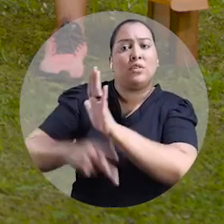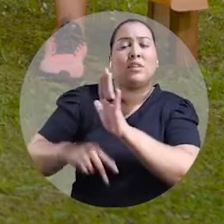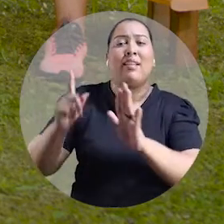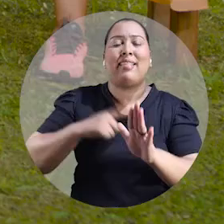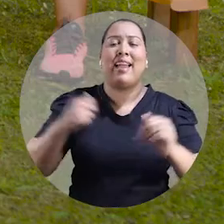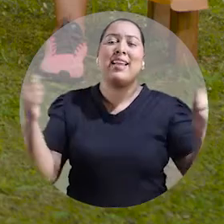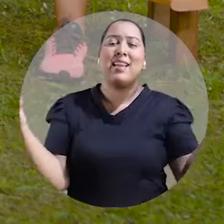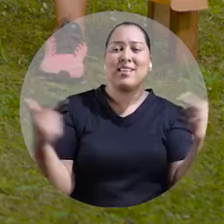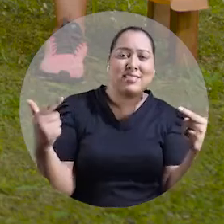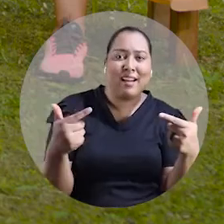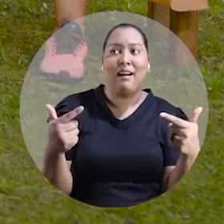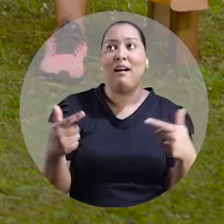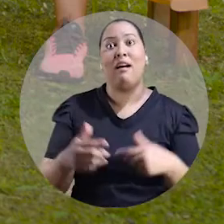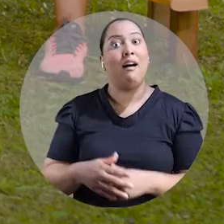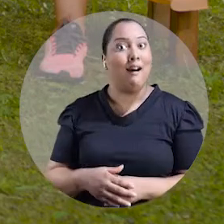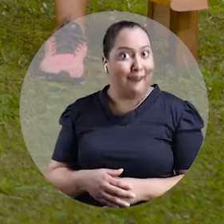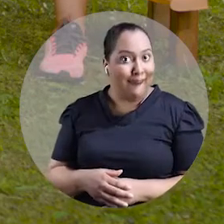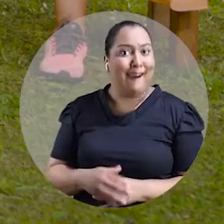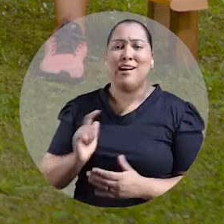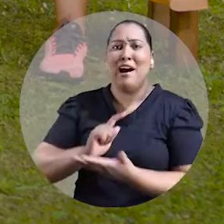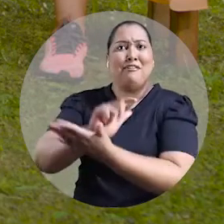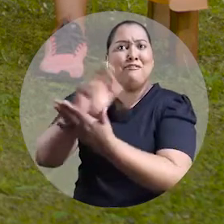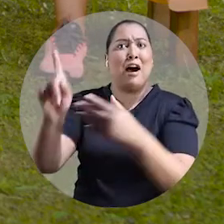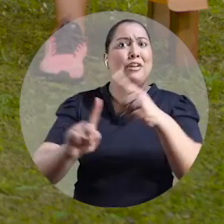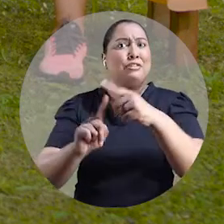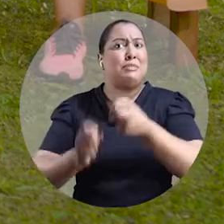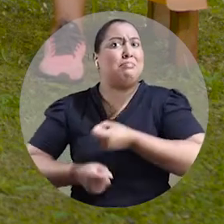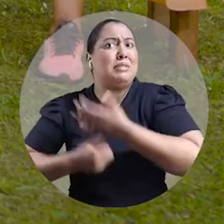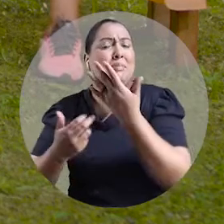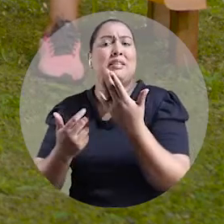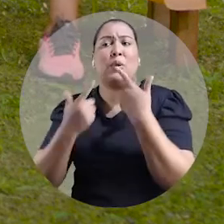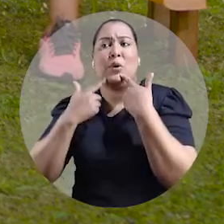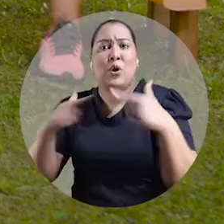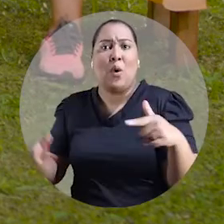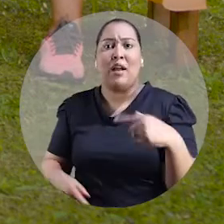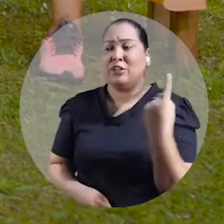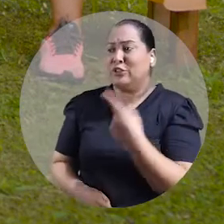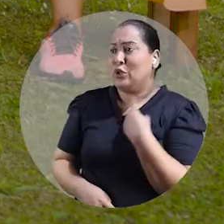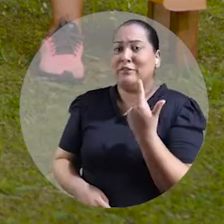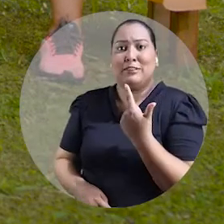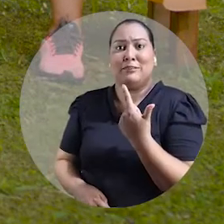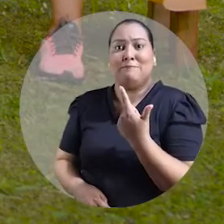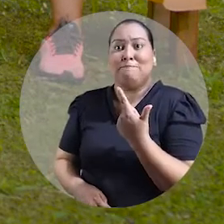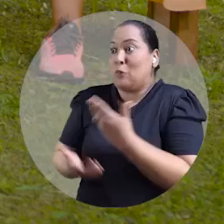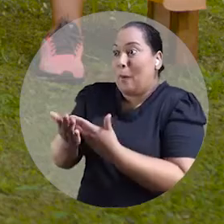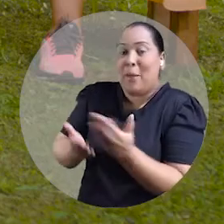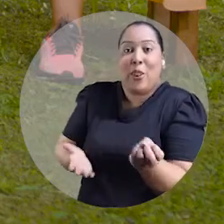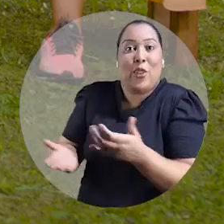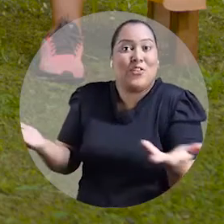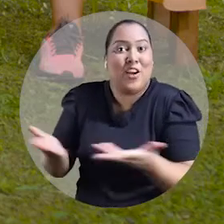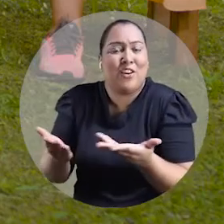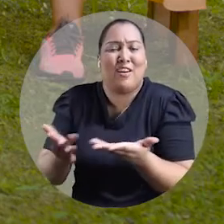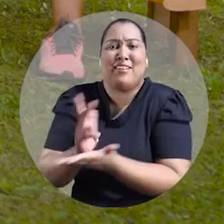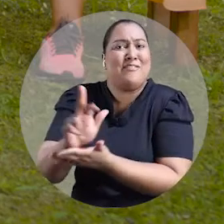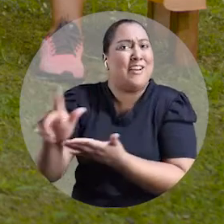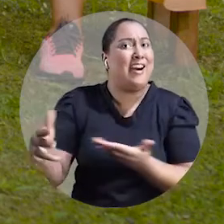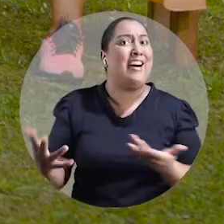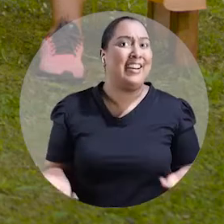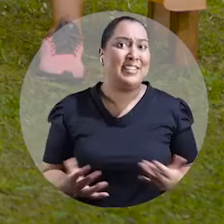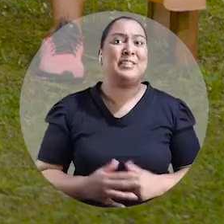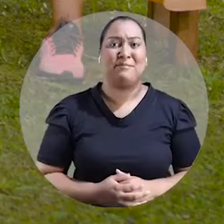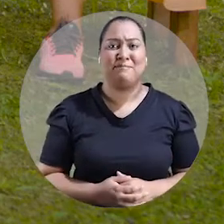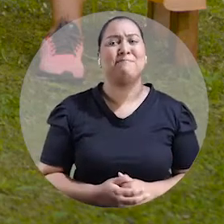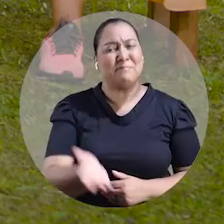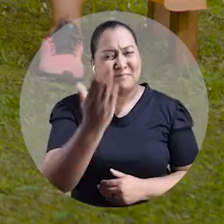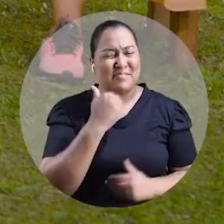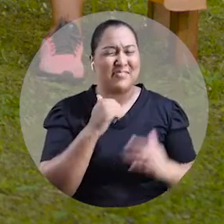o slam, por exemplo, né? Outros tipos de linguagem que a gente não trabalha, então está diversificando cada vez mais, né?